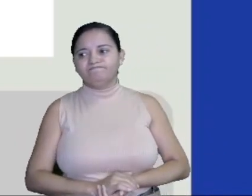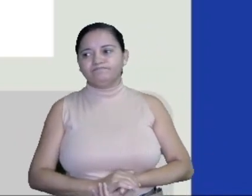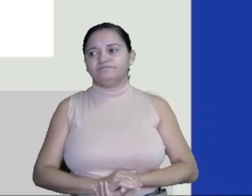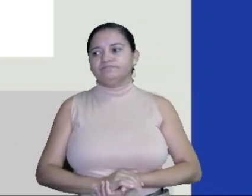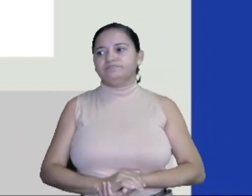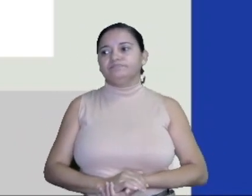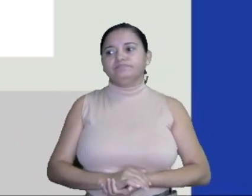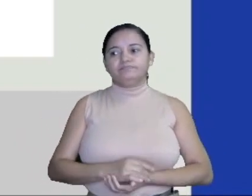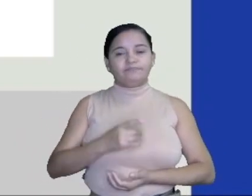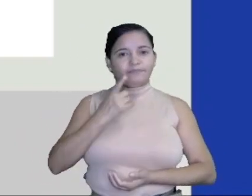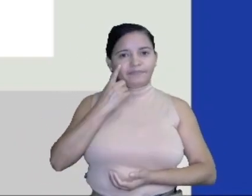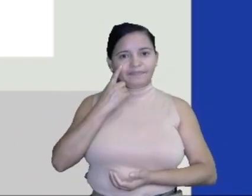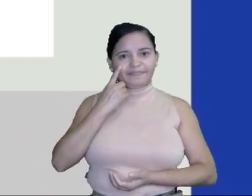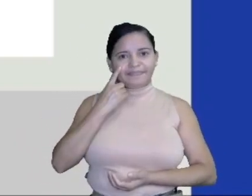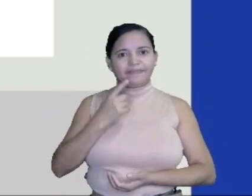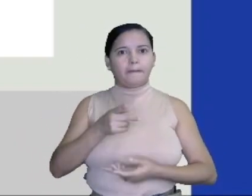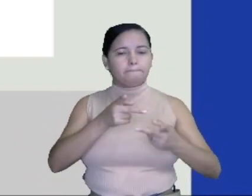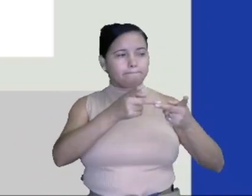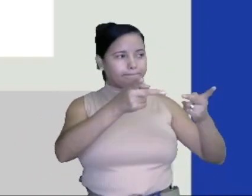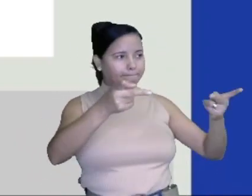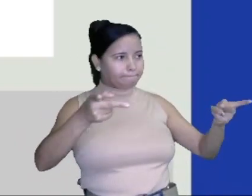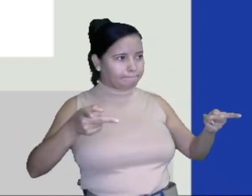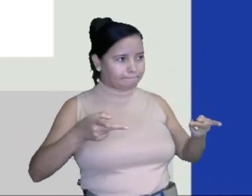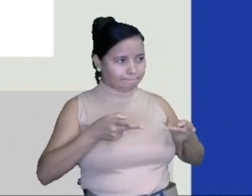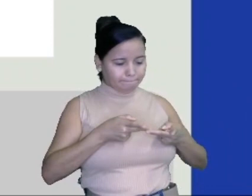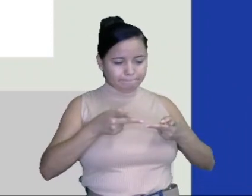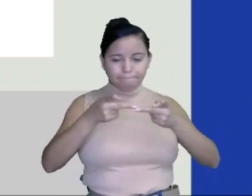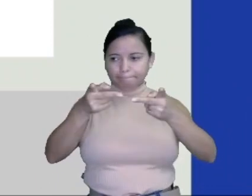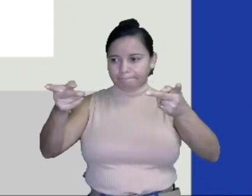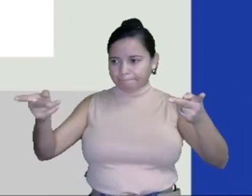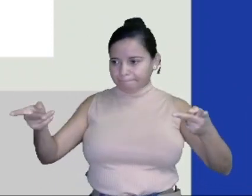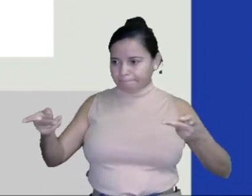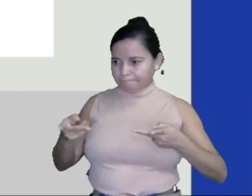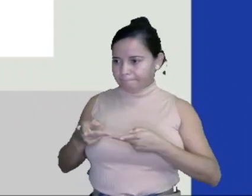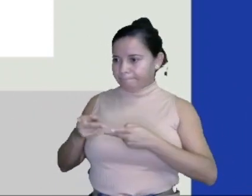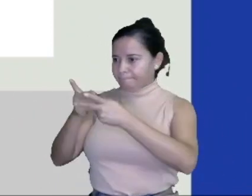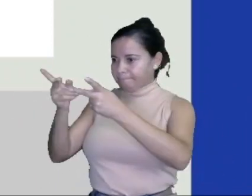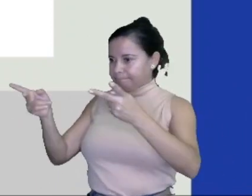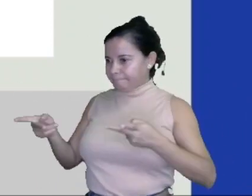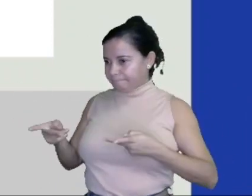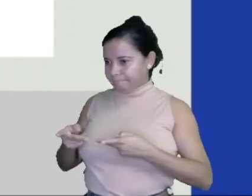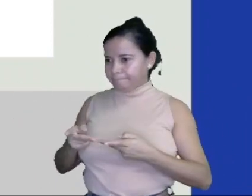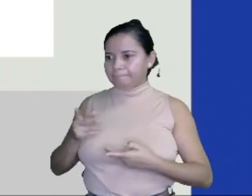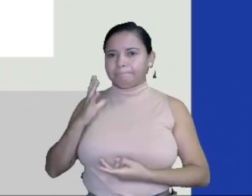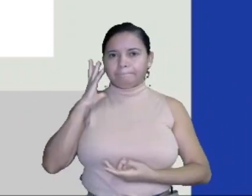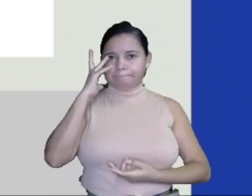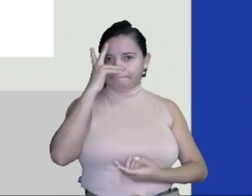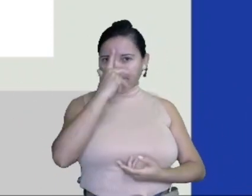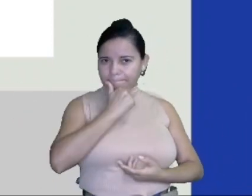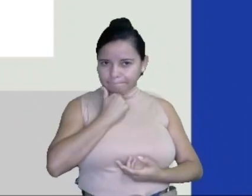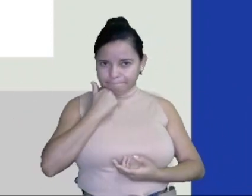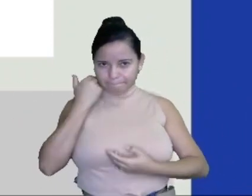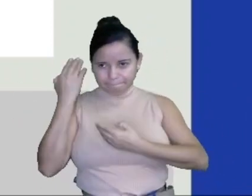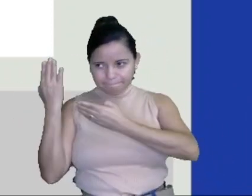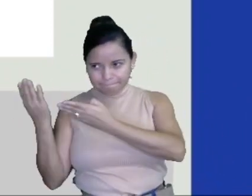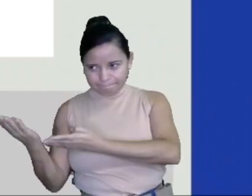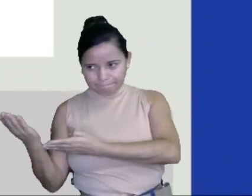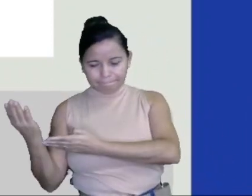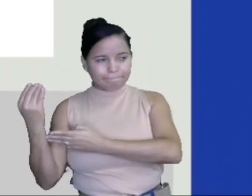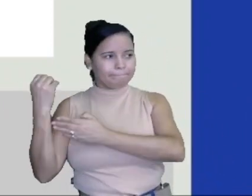ok? Olha aí, gente, esses pratos de alimentos, como eles estão lindos. Eles estão ricos tanto